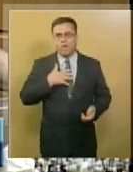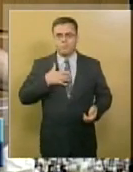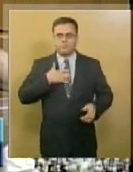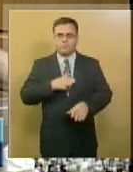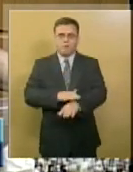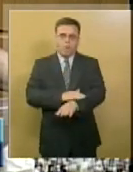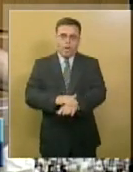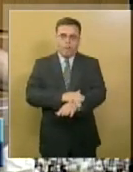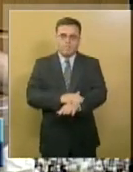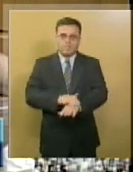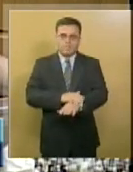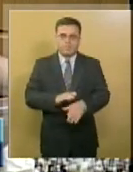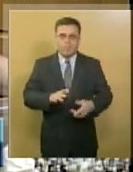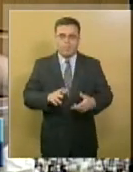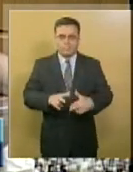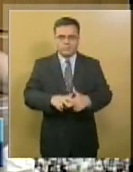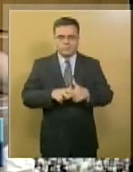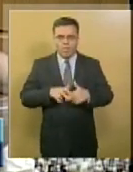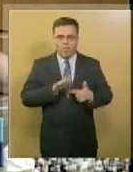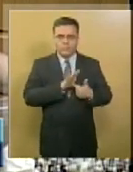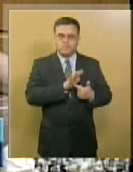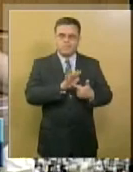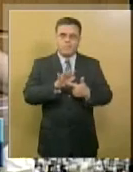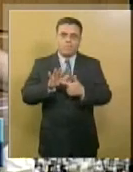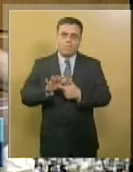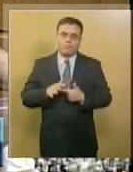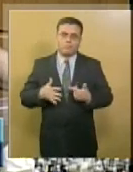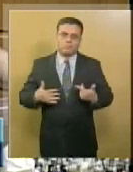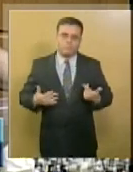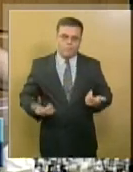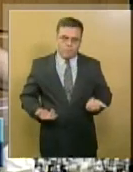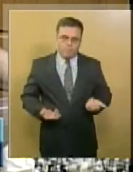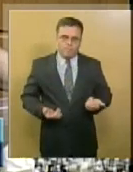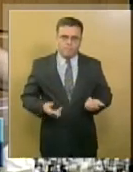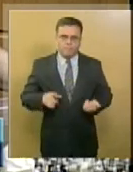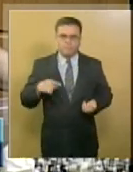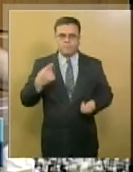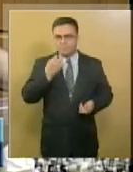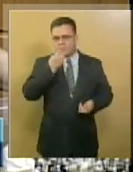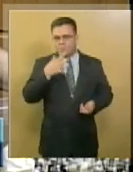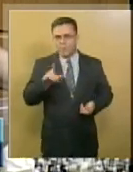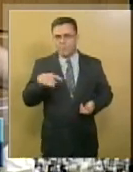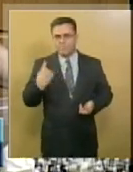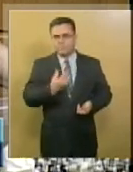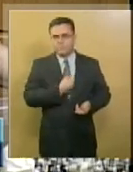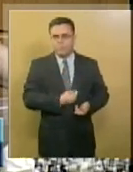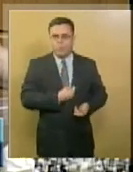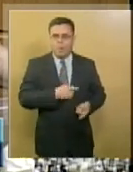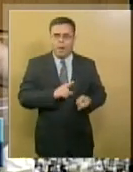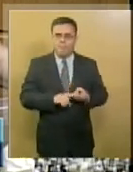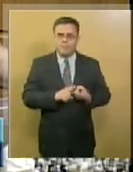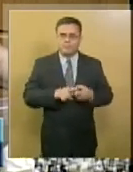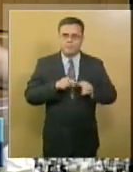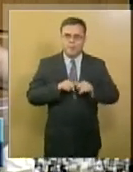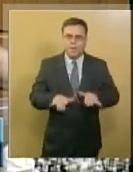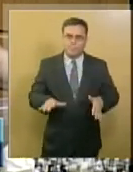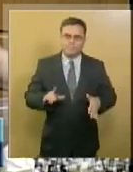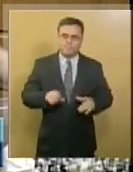isso que eu tentei mostrar aos senhores, que não apenas é um benefício para cada um dos senhores, mas é uma geração de